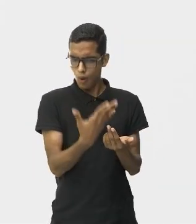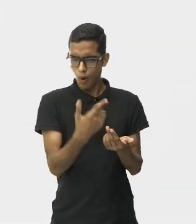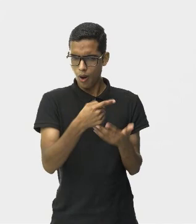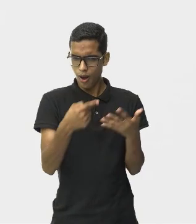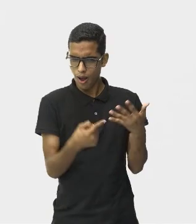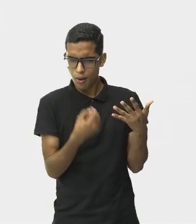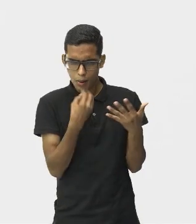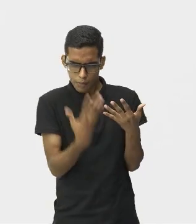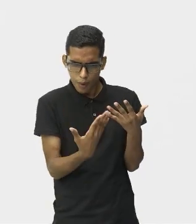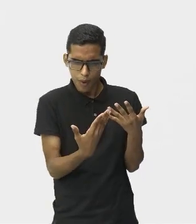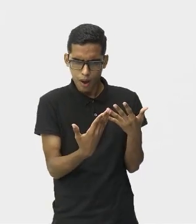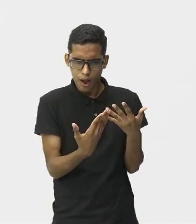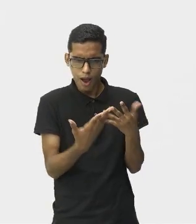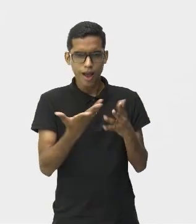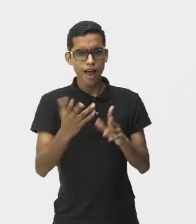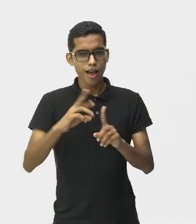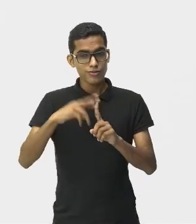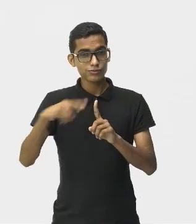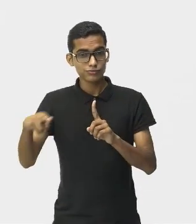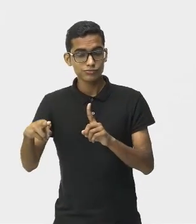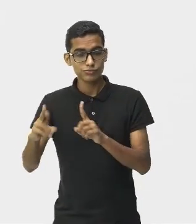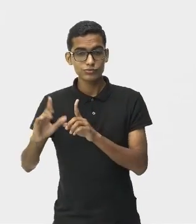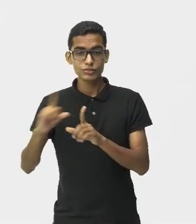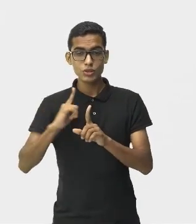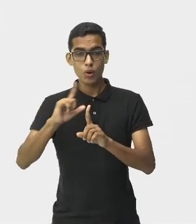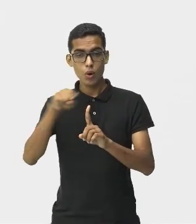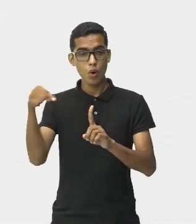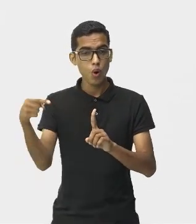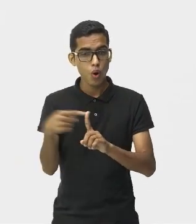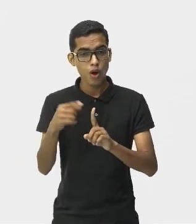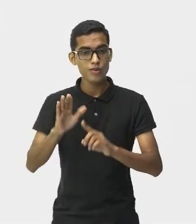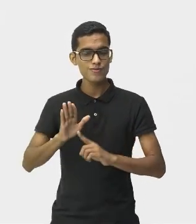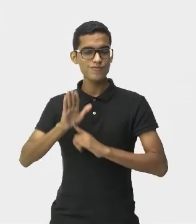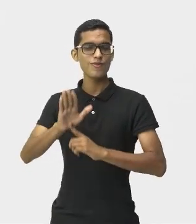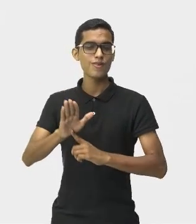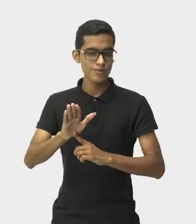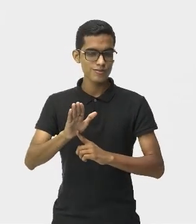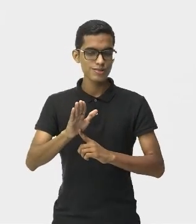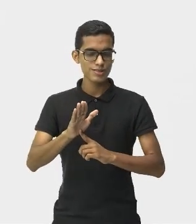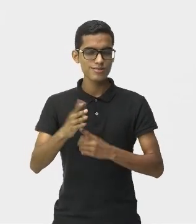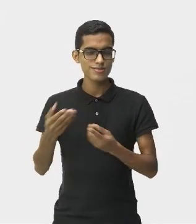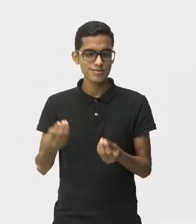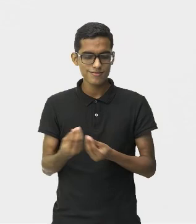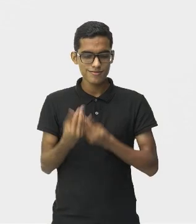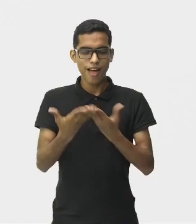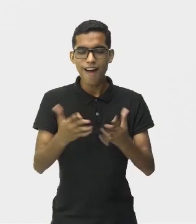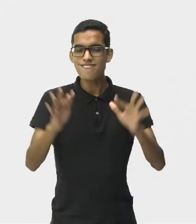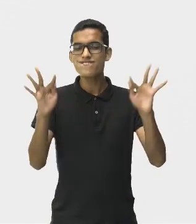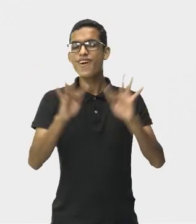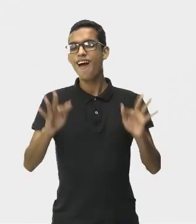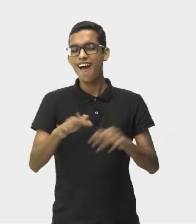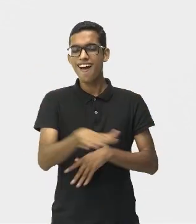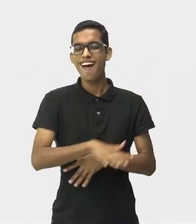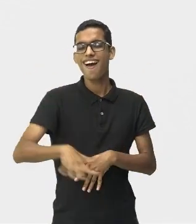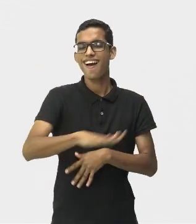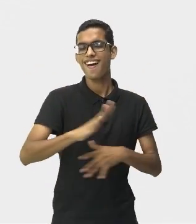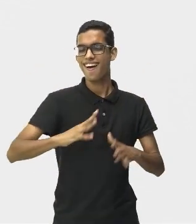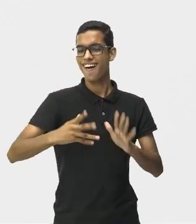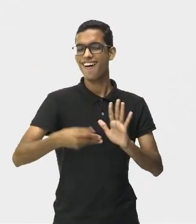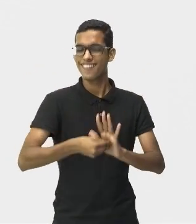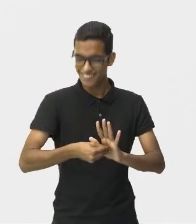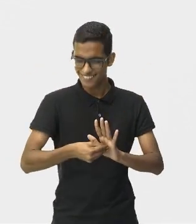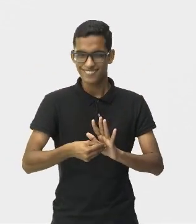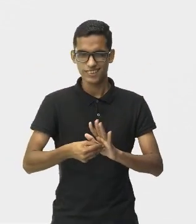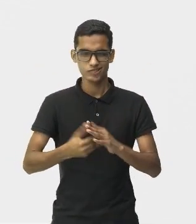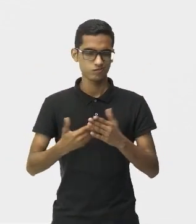as ordens religiosas tinham o objetivo de trazer a felicidade para a região. Gente, a gente viu que não foi bem